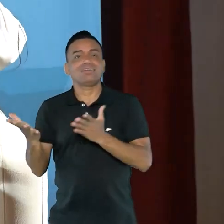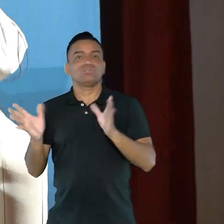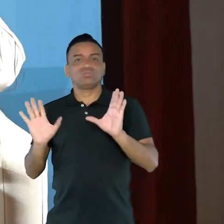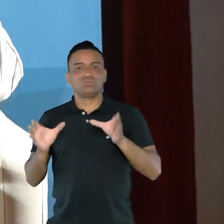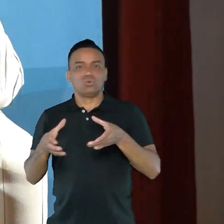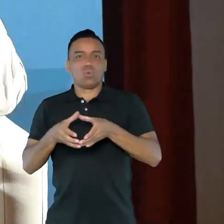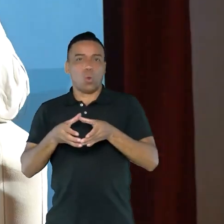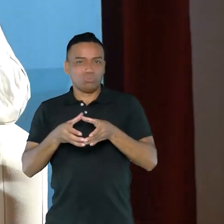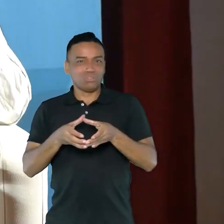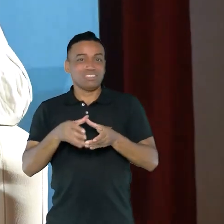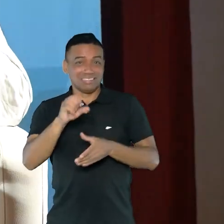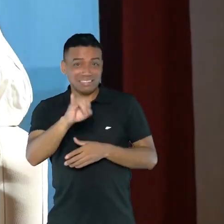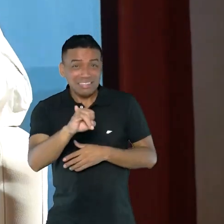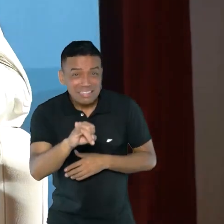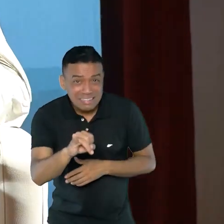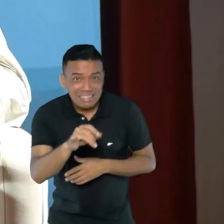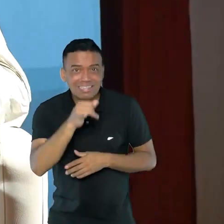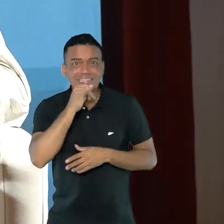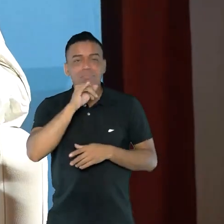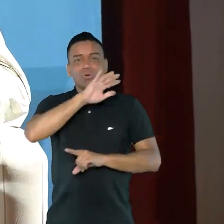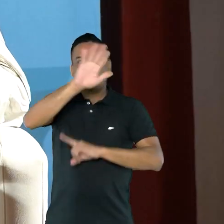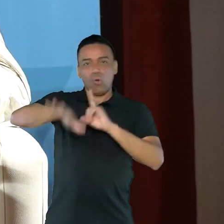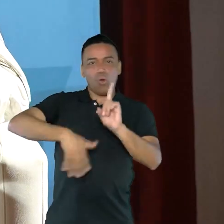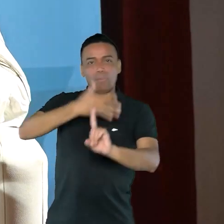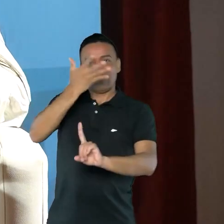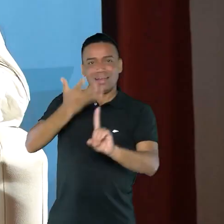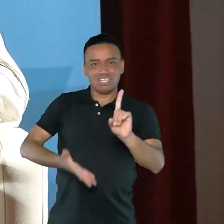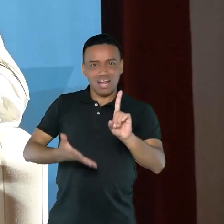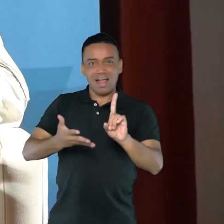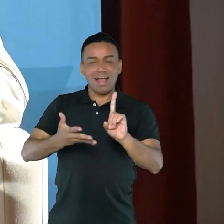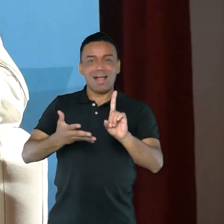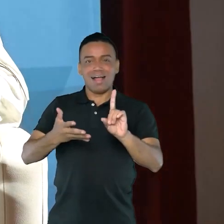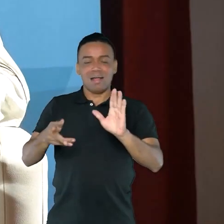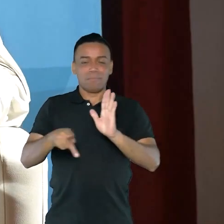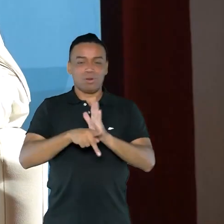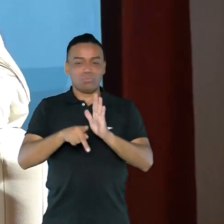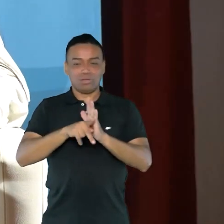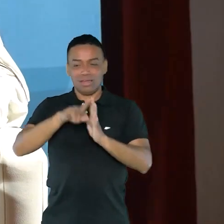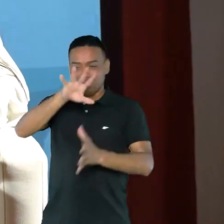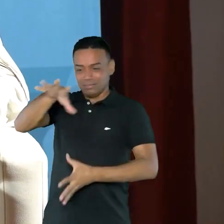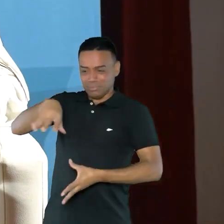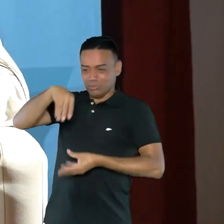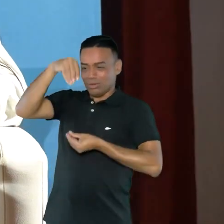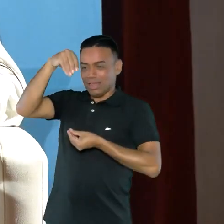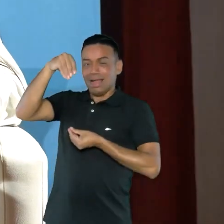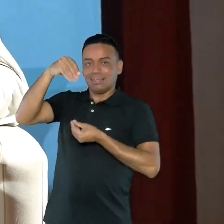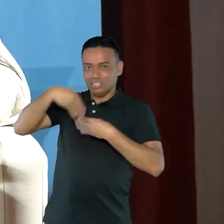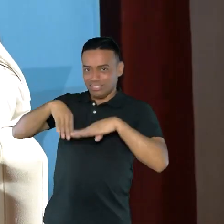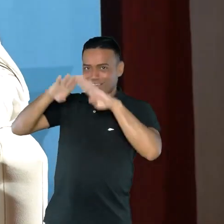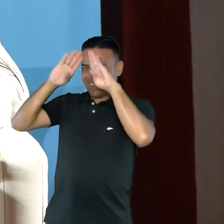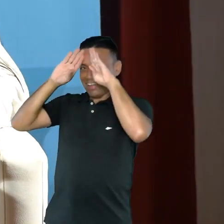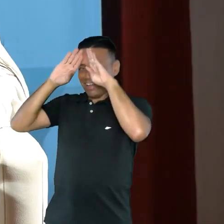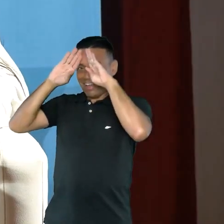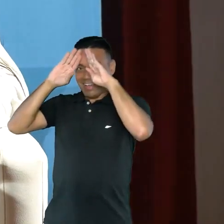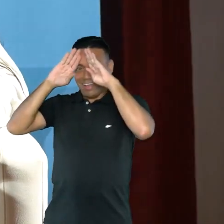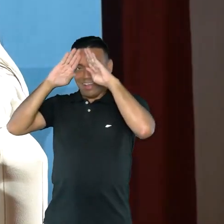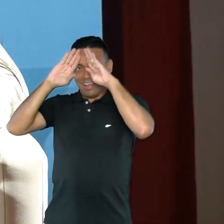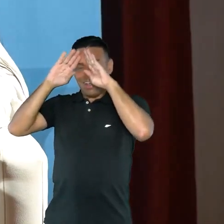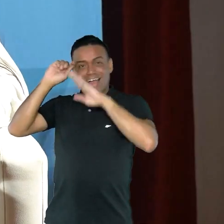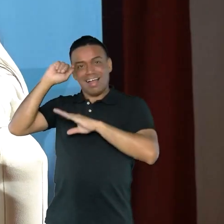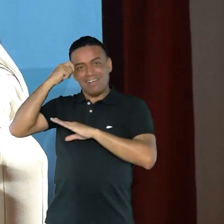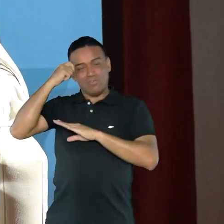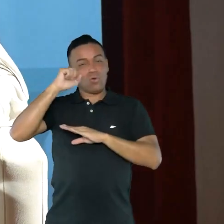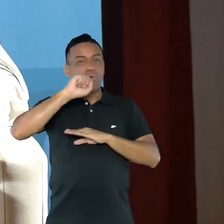dia que homenageasse uma espiritualidade afro ou indígena de maneira nacional,